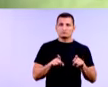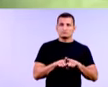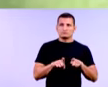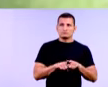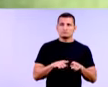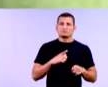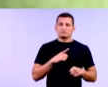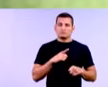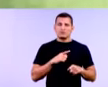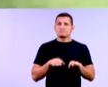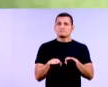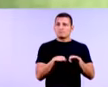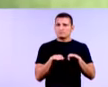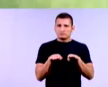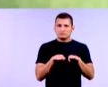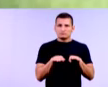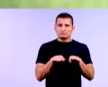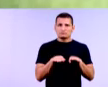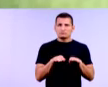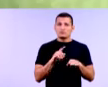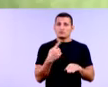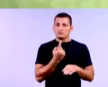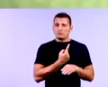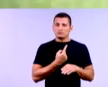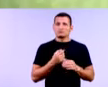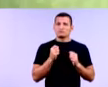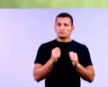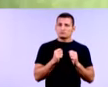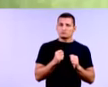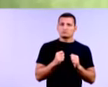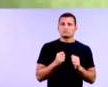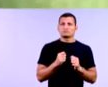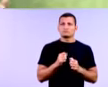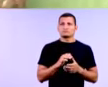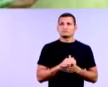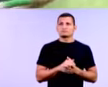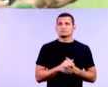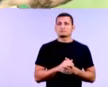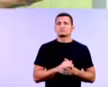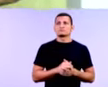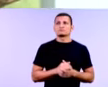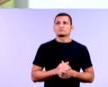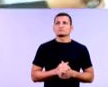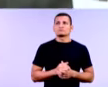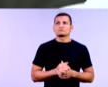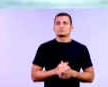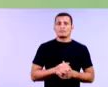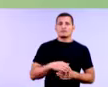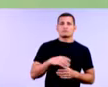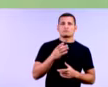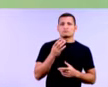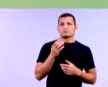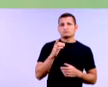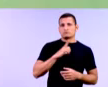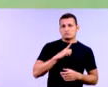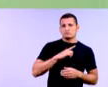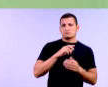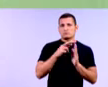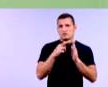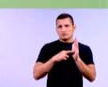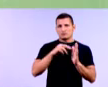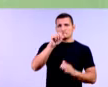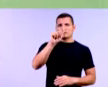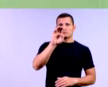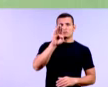segue um padrão, que nós também podemos buscar na ABNT, as normas também